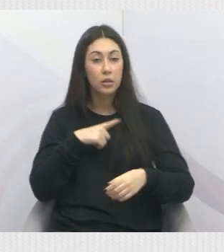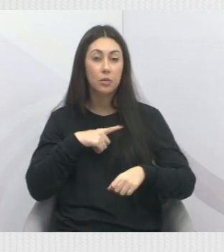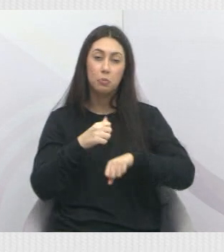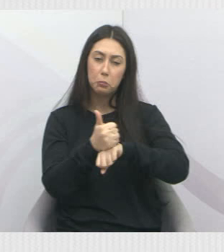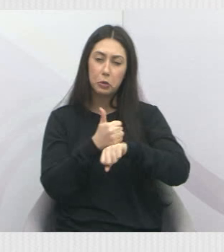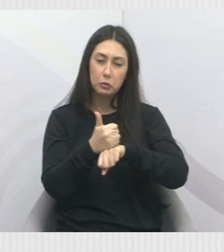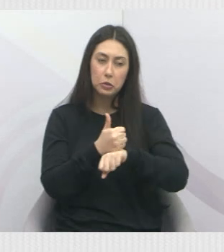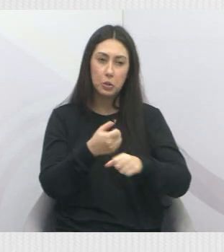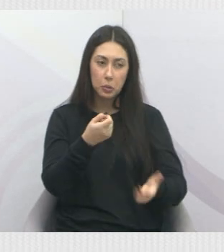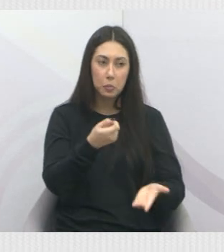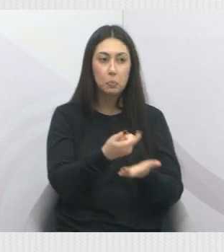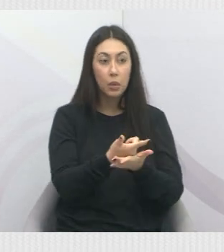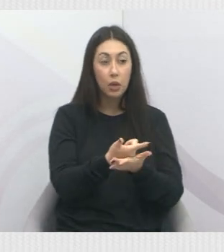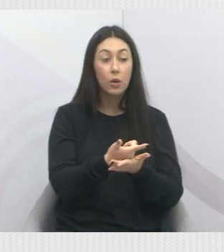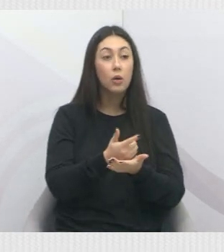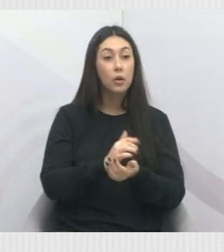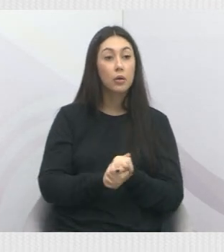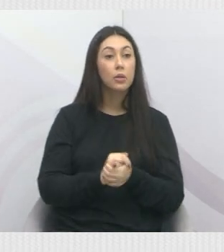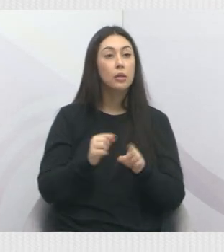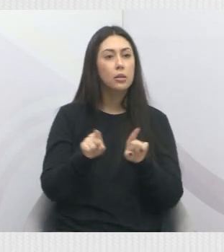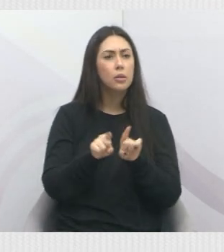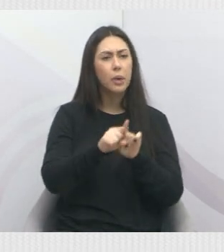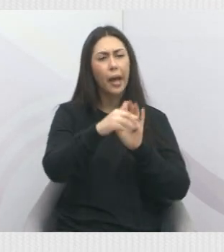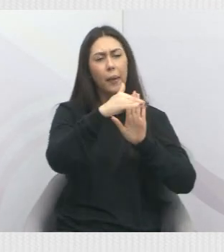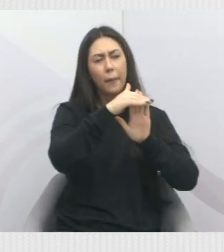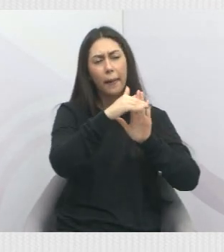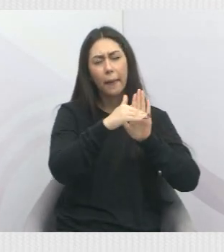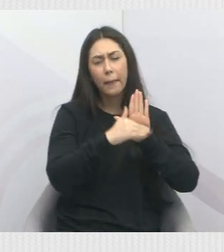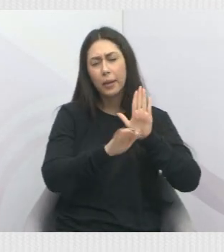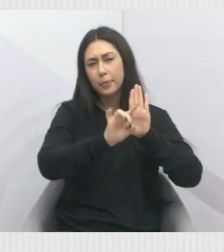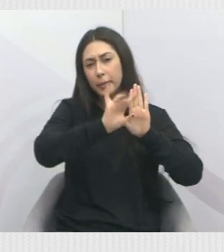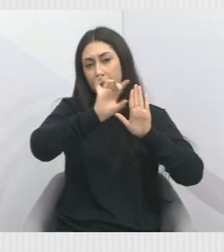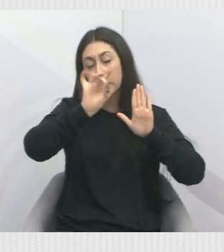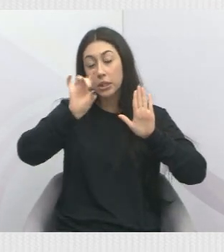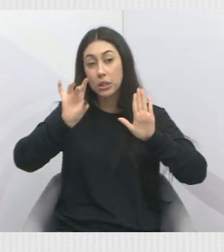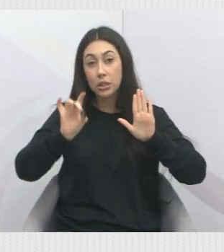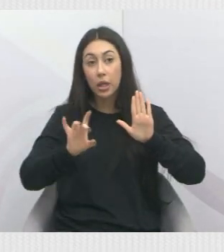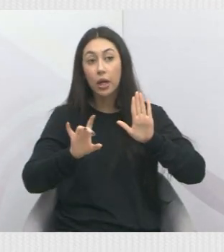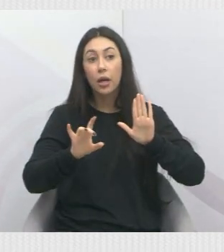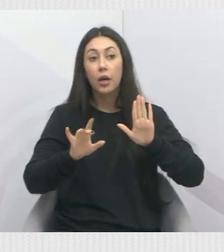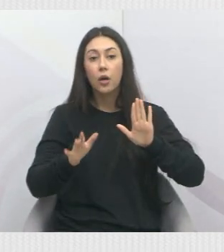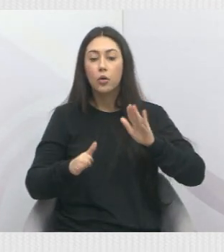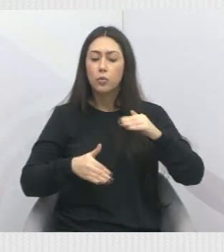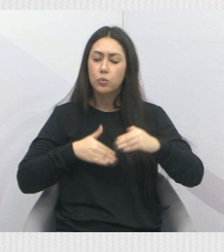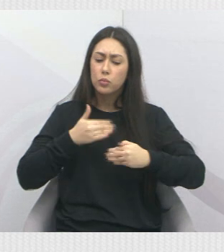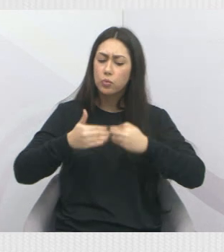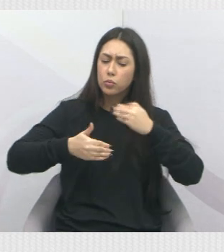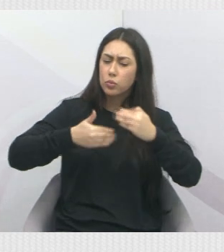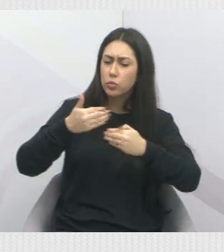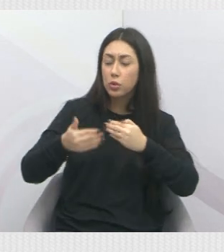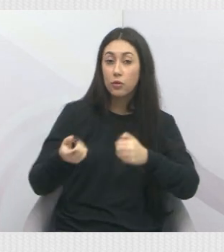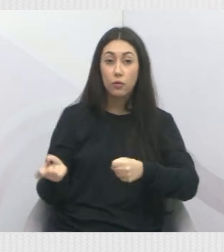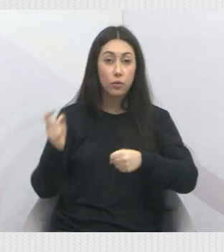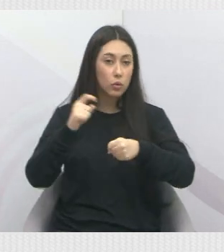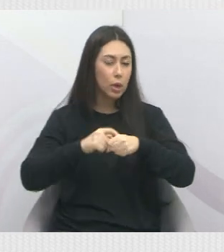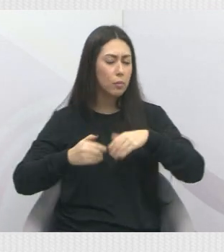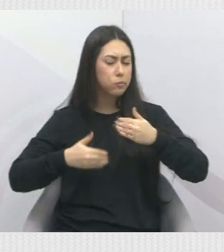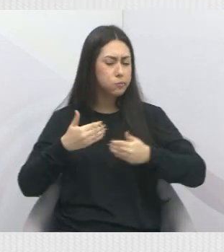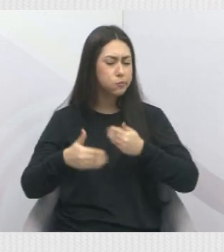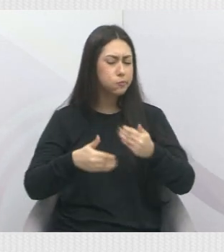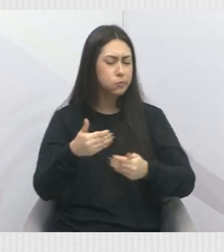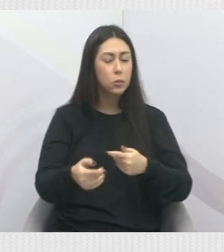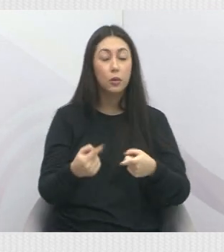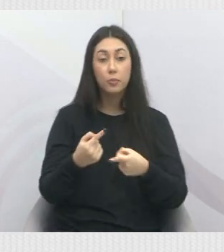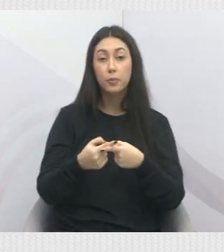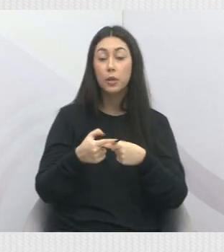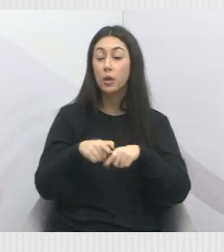profissional. E boa parte dessas especialidades a gente tende a ter uma retomada de agendamento no quadrimestre, porque o Estado